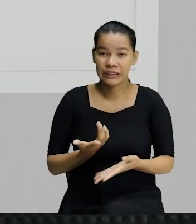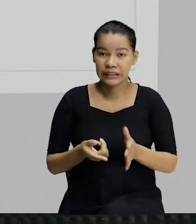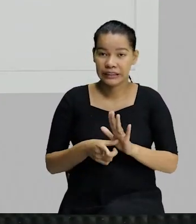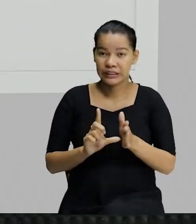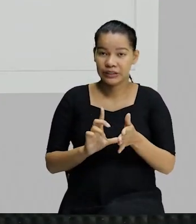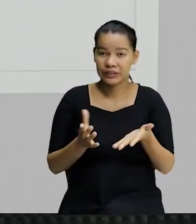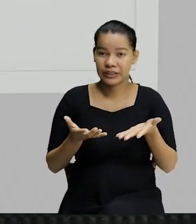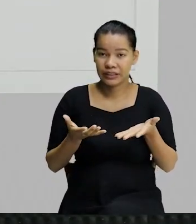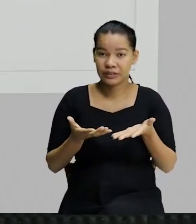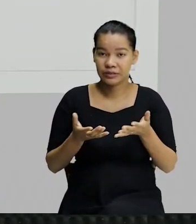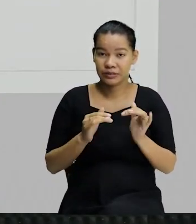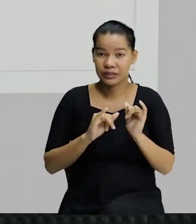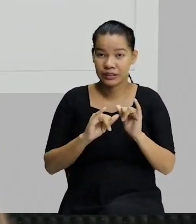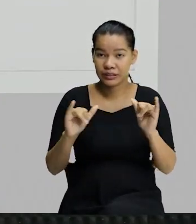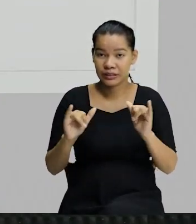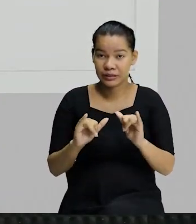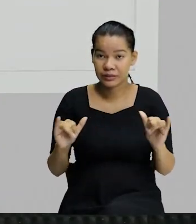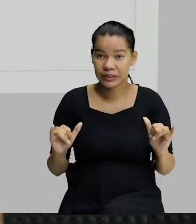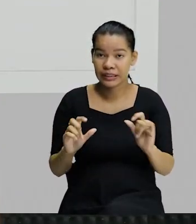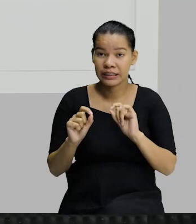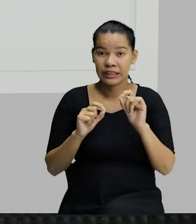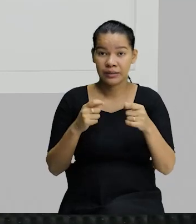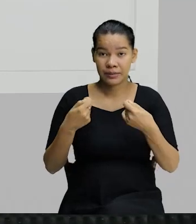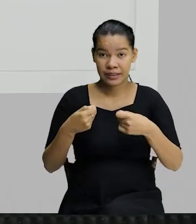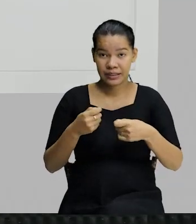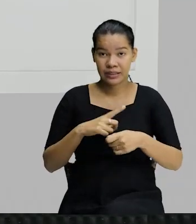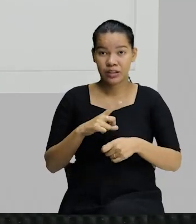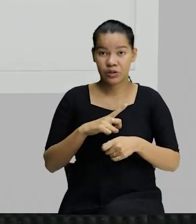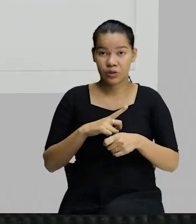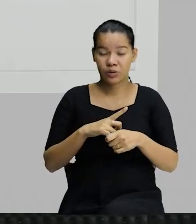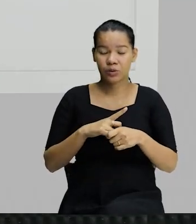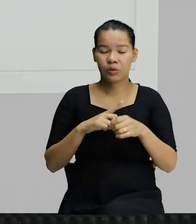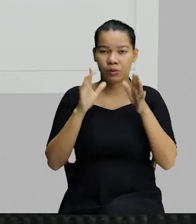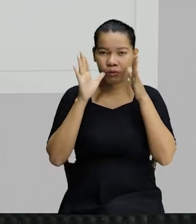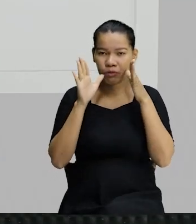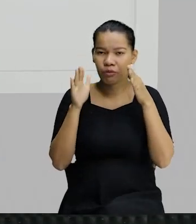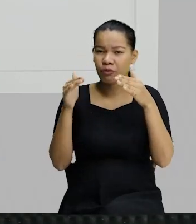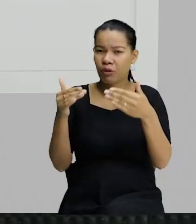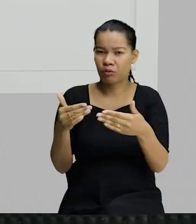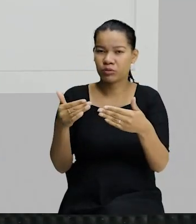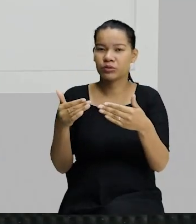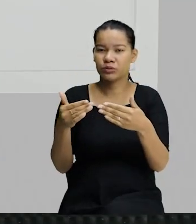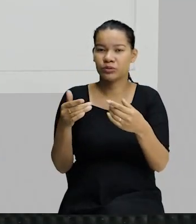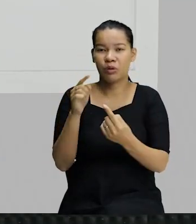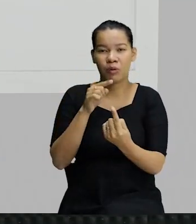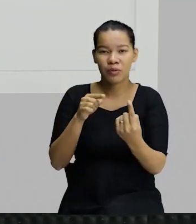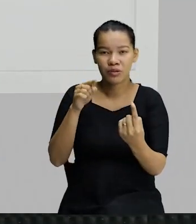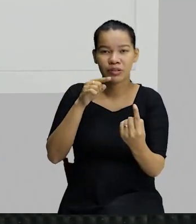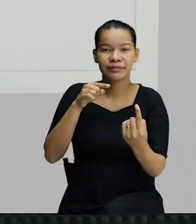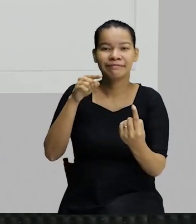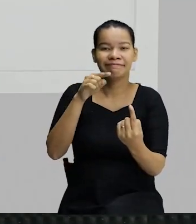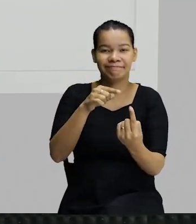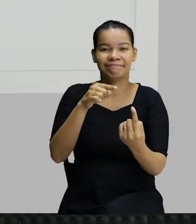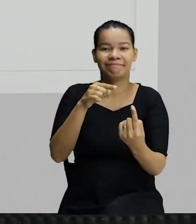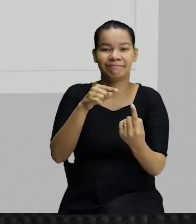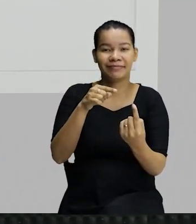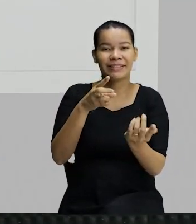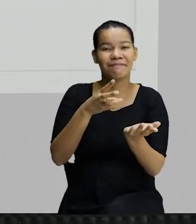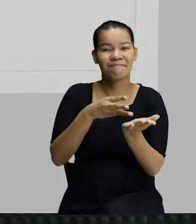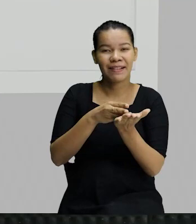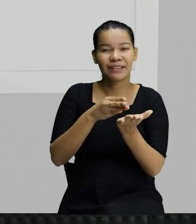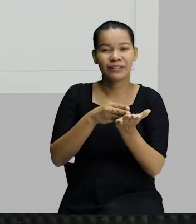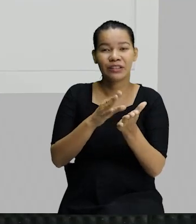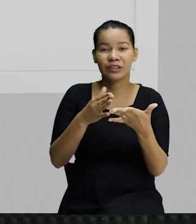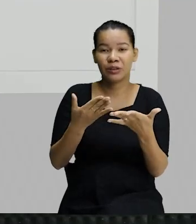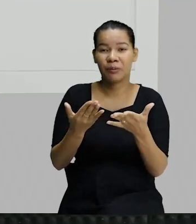terem concentração, disciplina e método. Então vamos lá, pega teu material, pega teu caderno,